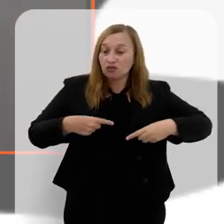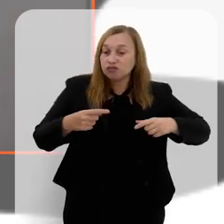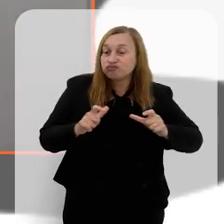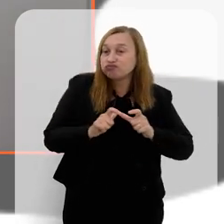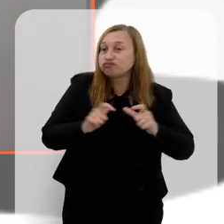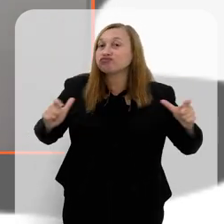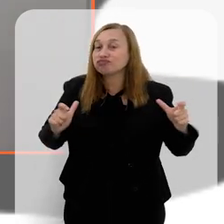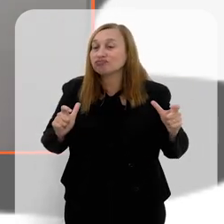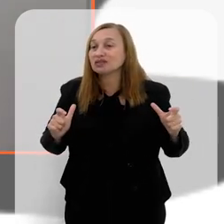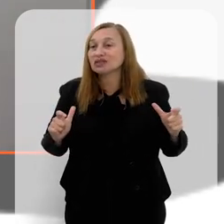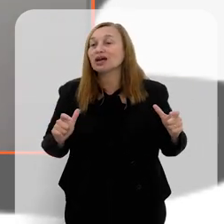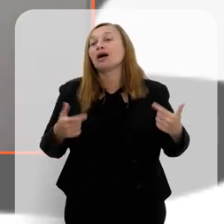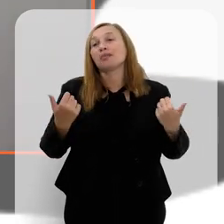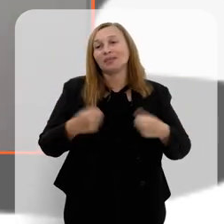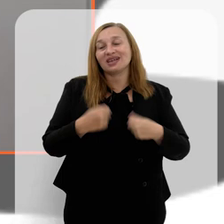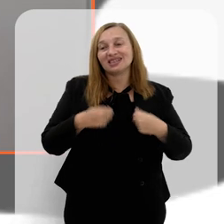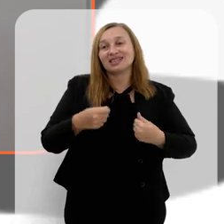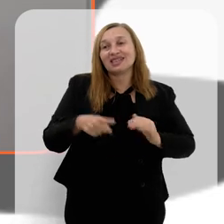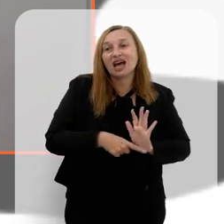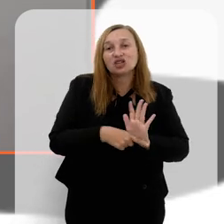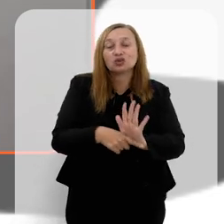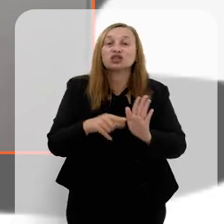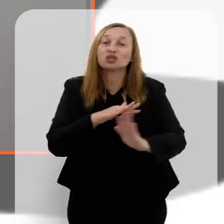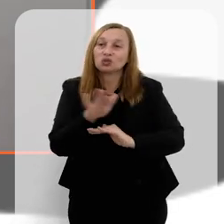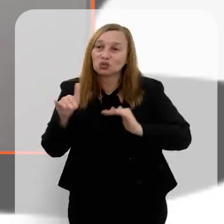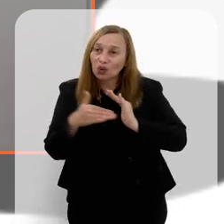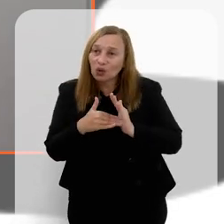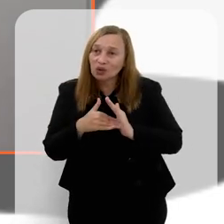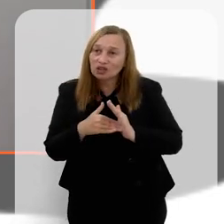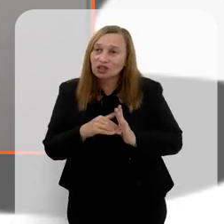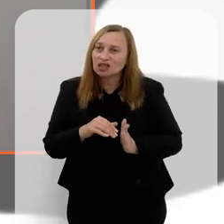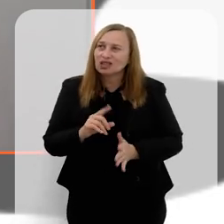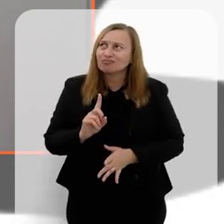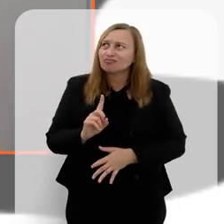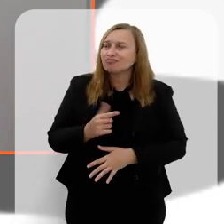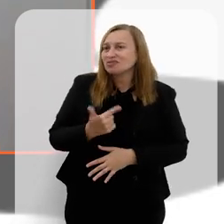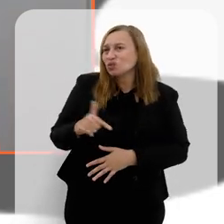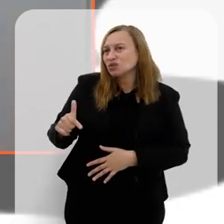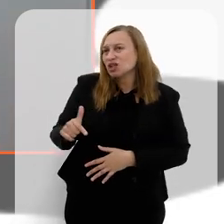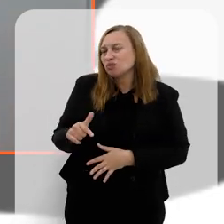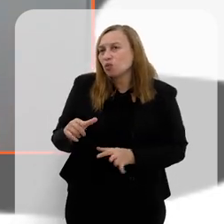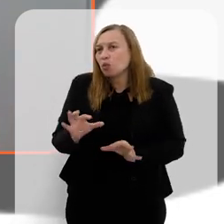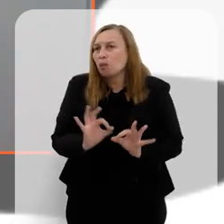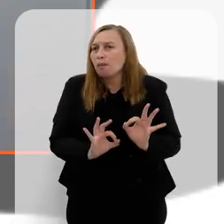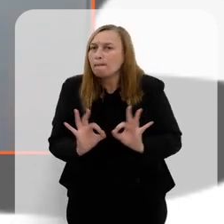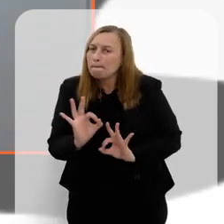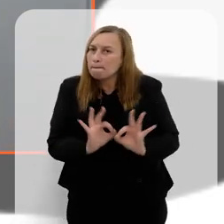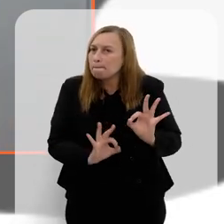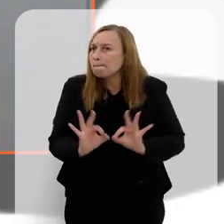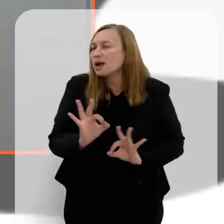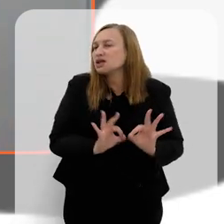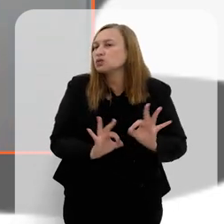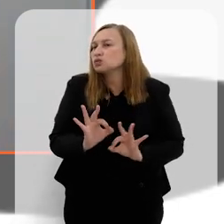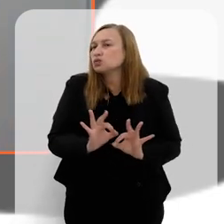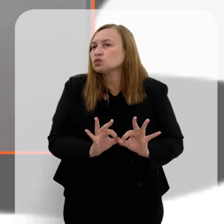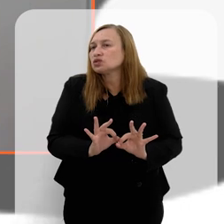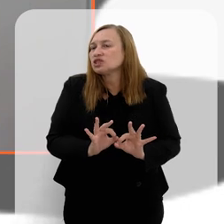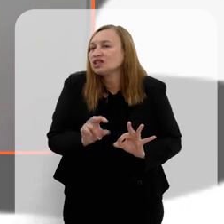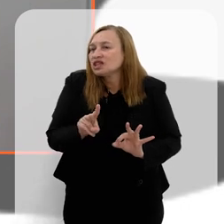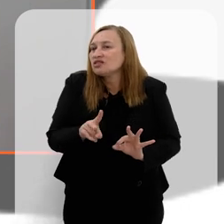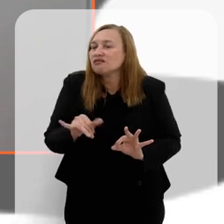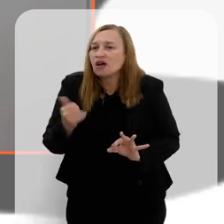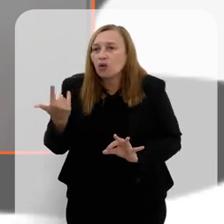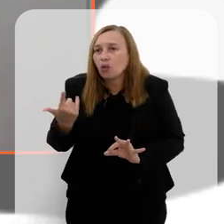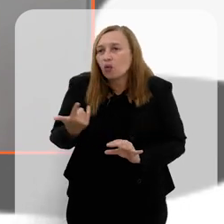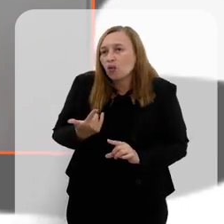de um desafio, né? A gente precisa da ajuda de todo mundo. Nós ainda não temos um plano para dizer